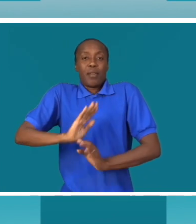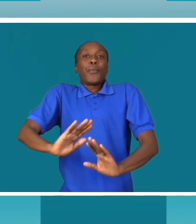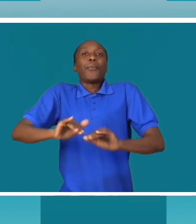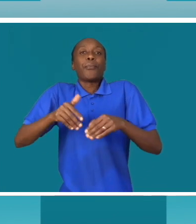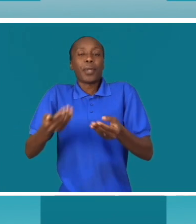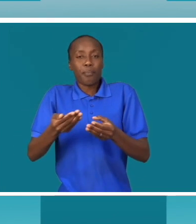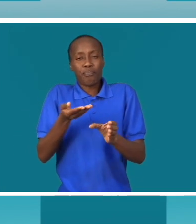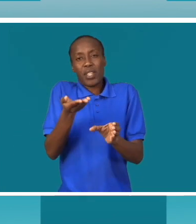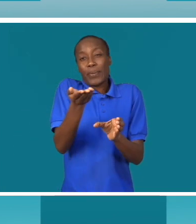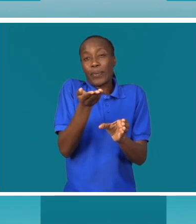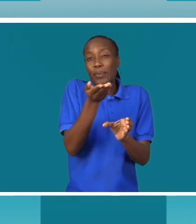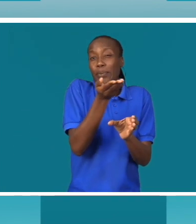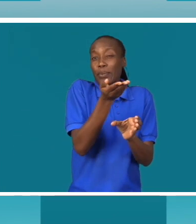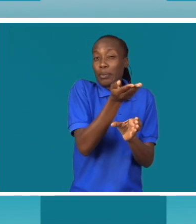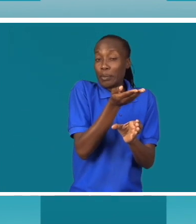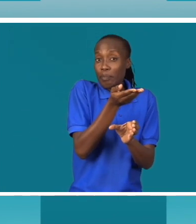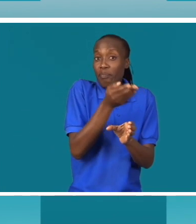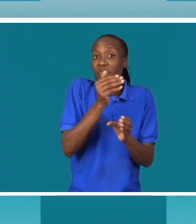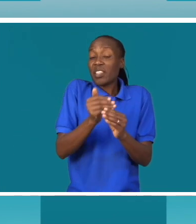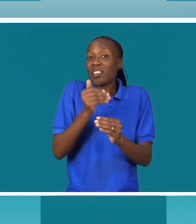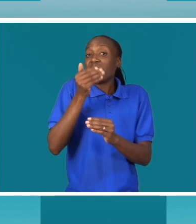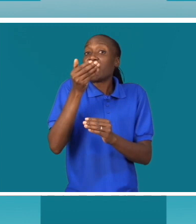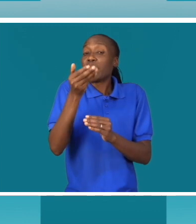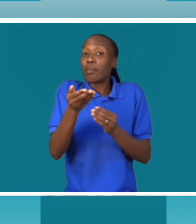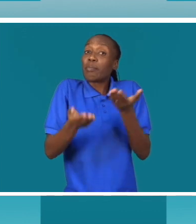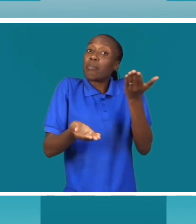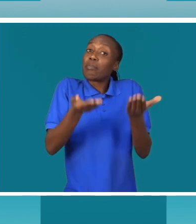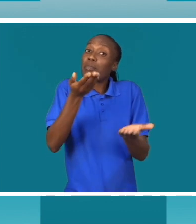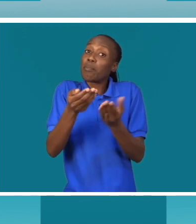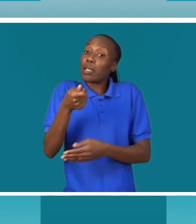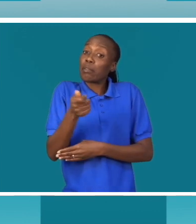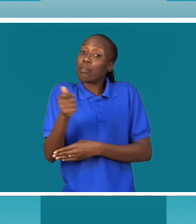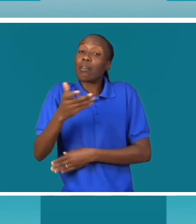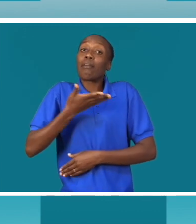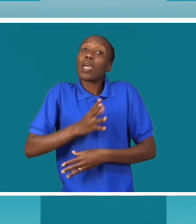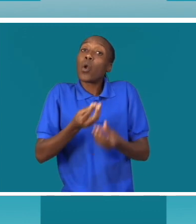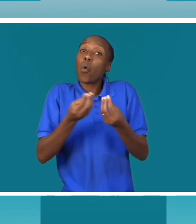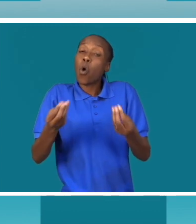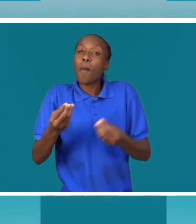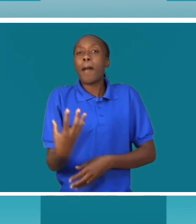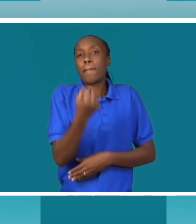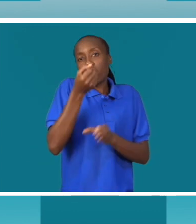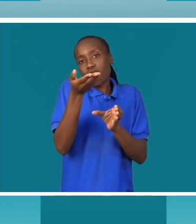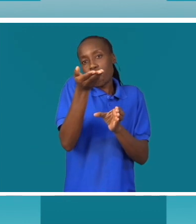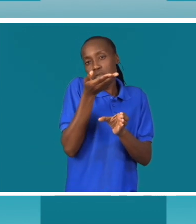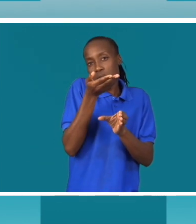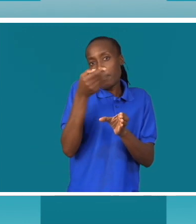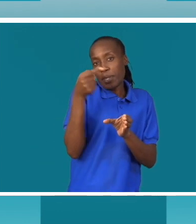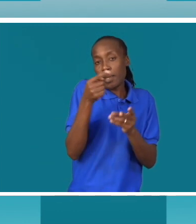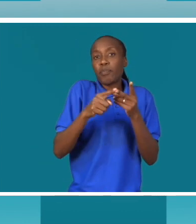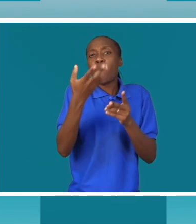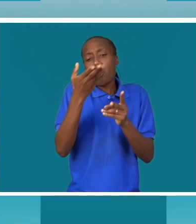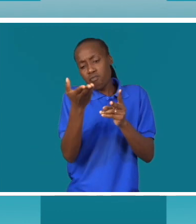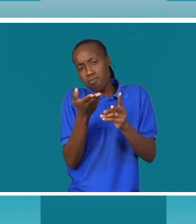ni tsemela então já depende para ka munhu leswi ajulisa ka swona no tsema ila na tsema